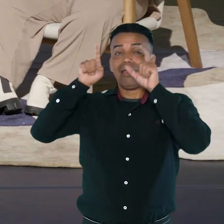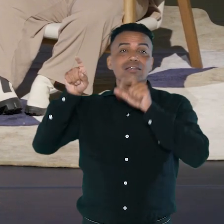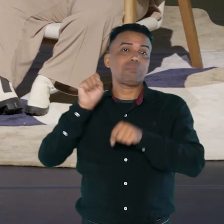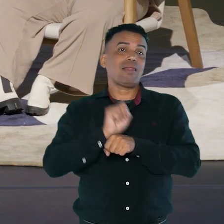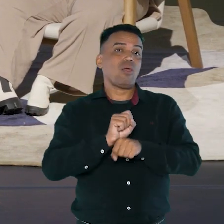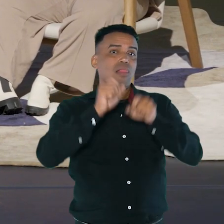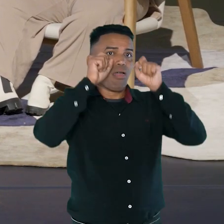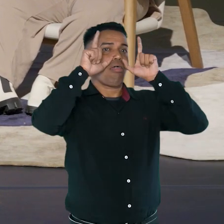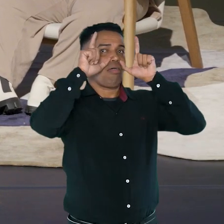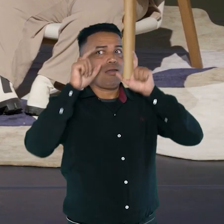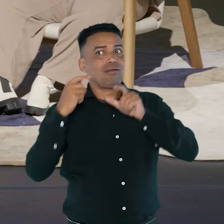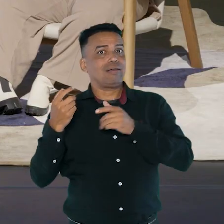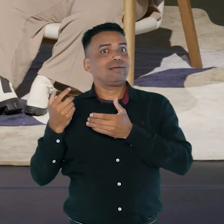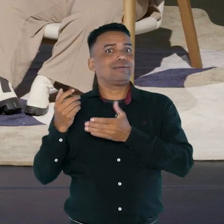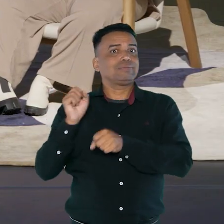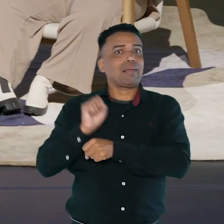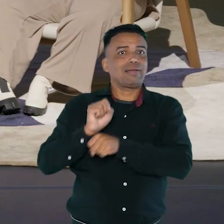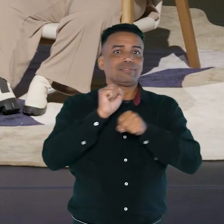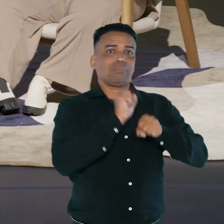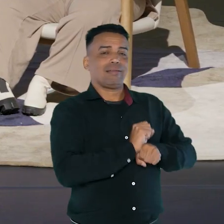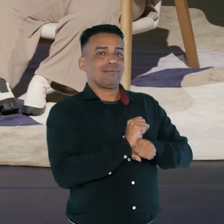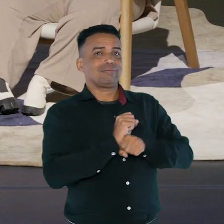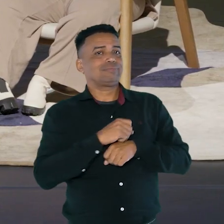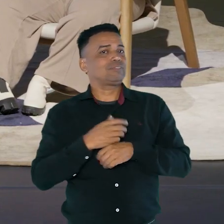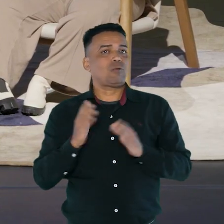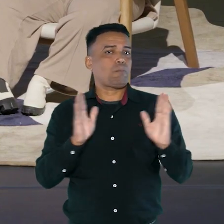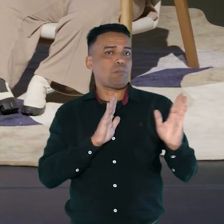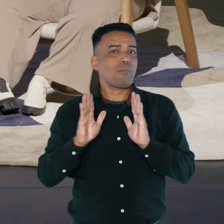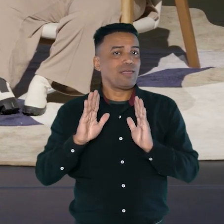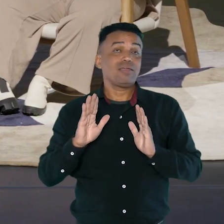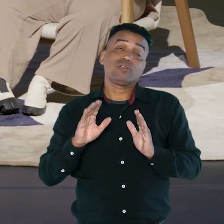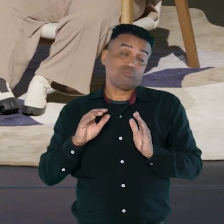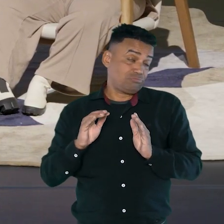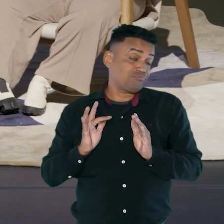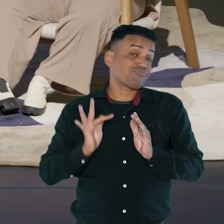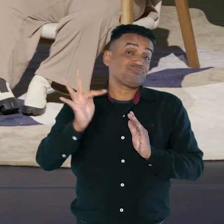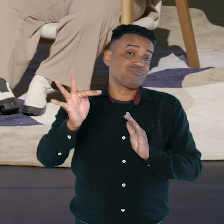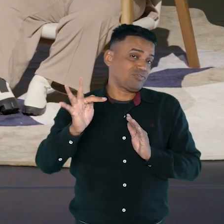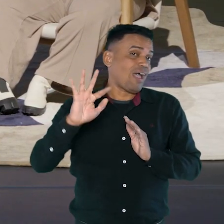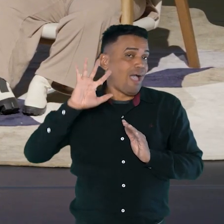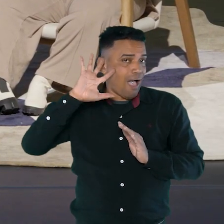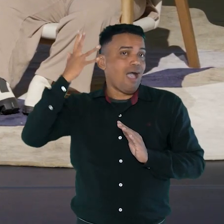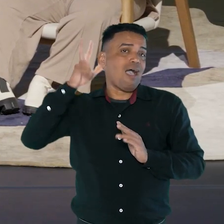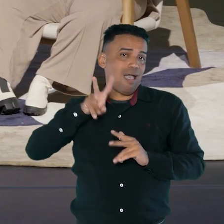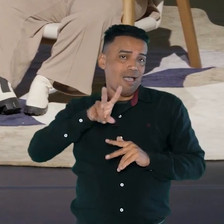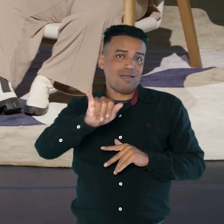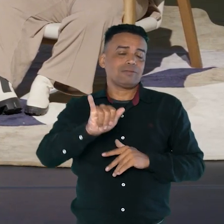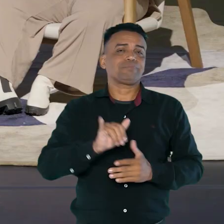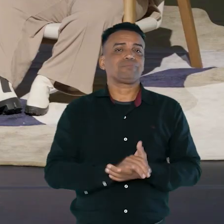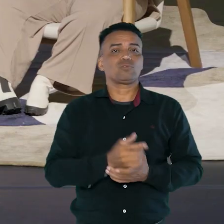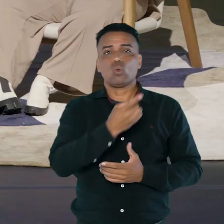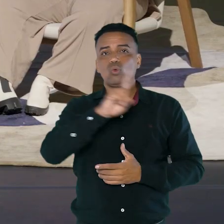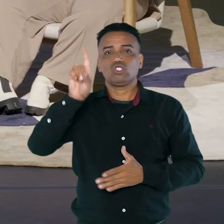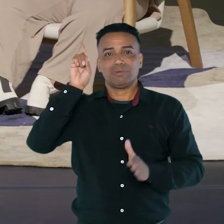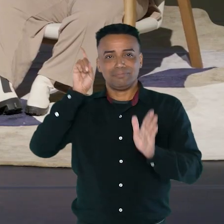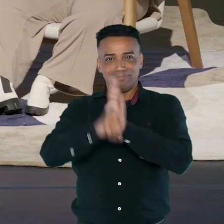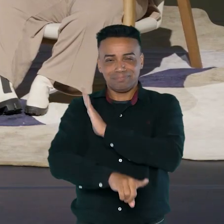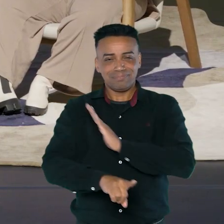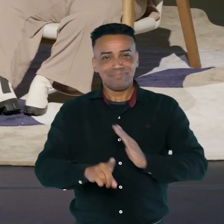esperando ele acordar. E aí, em algum momento, alguma coisa vai acontecer. A última